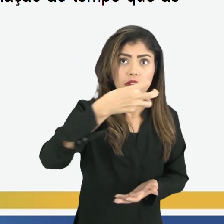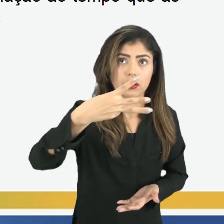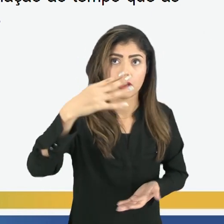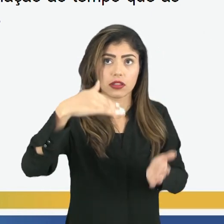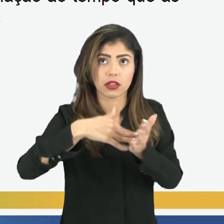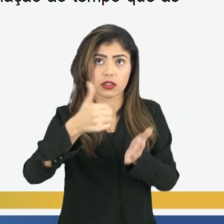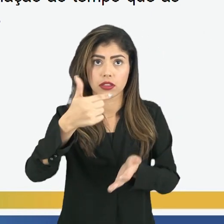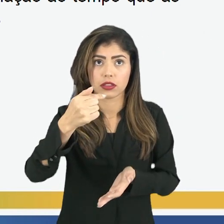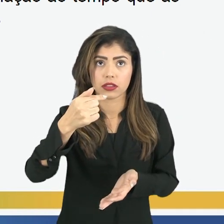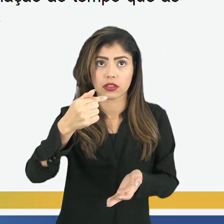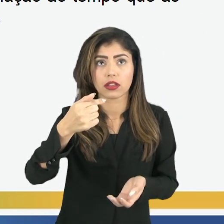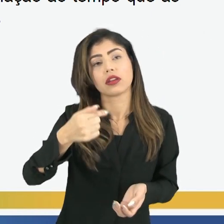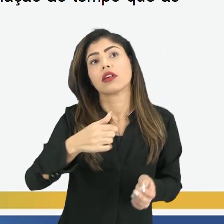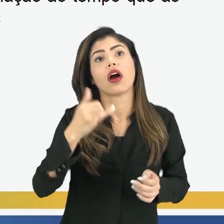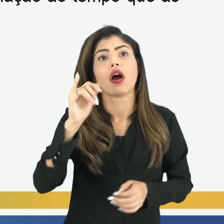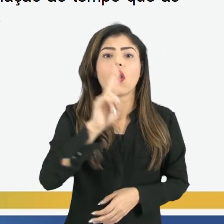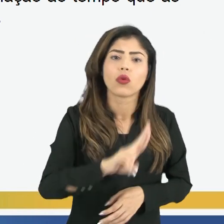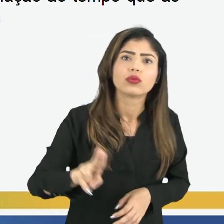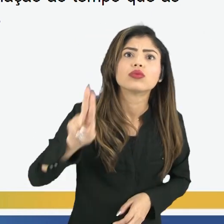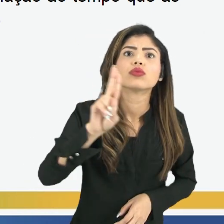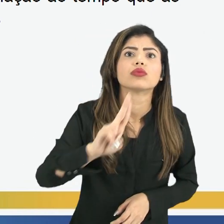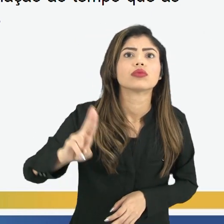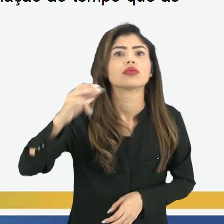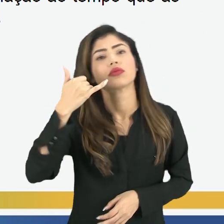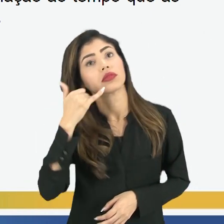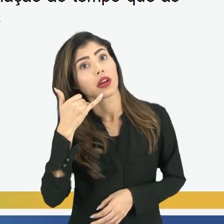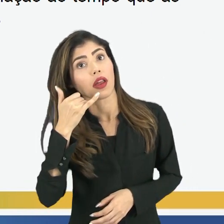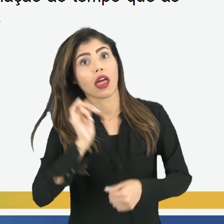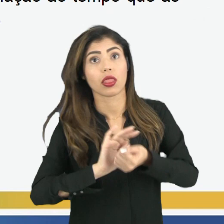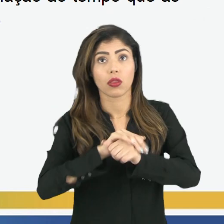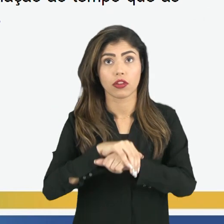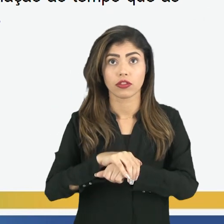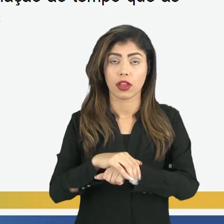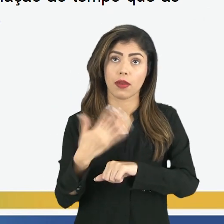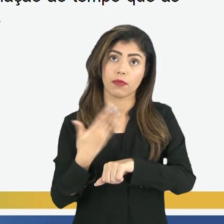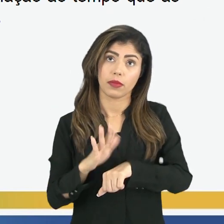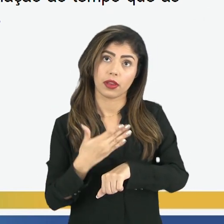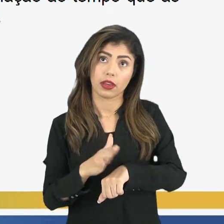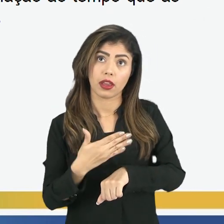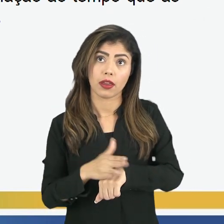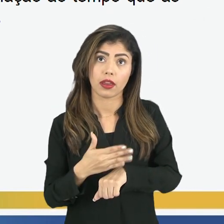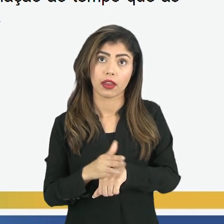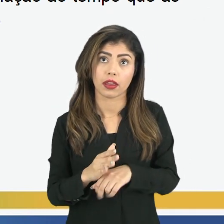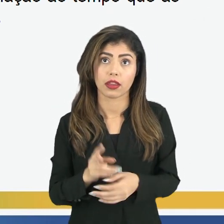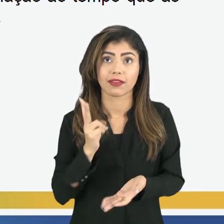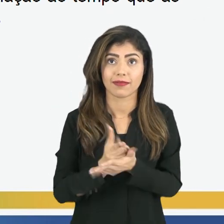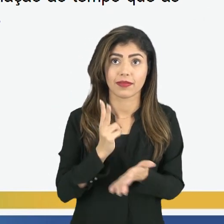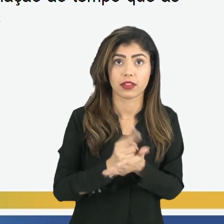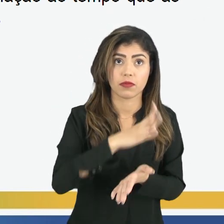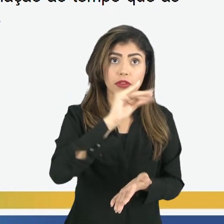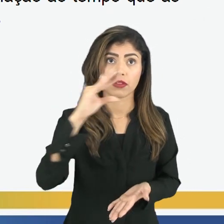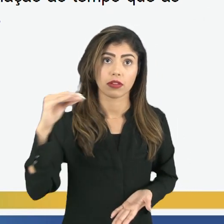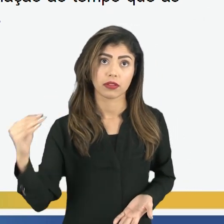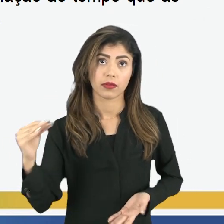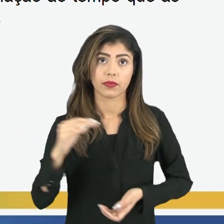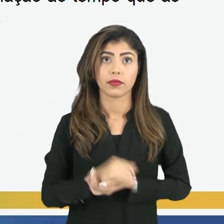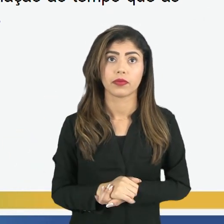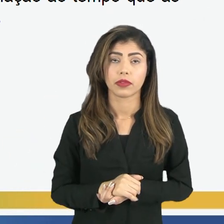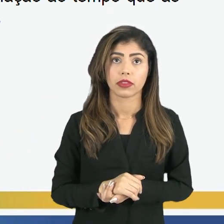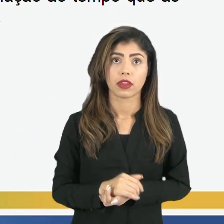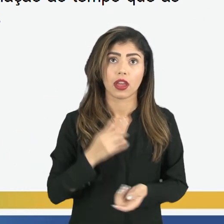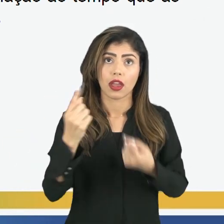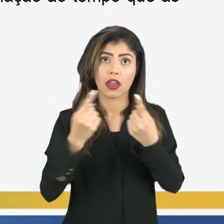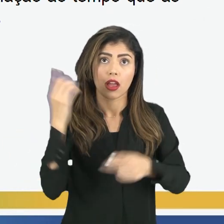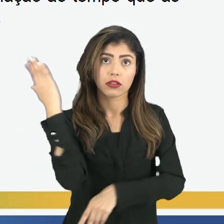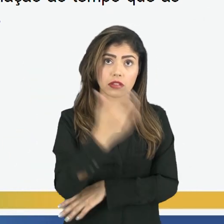de 13 a 17 anos, revelou que o uso do celular à noite é prática recorrente entre os adolescentes. E isso